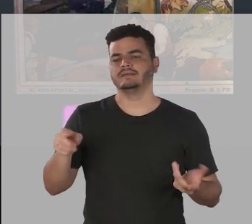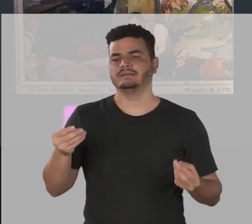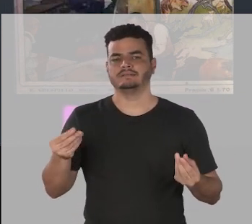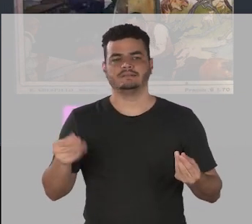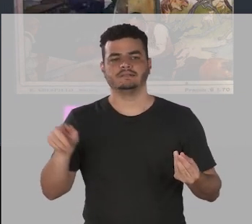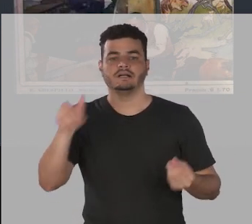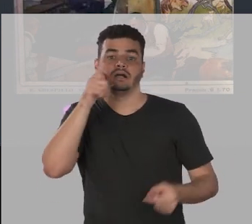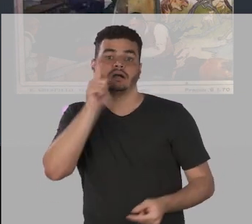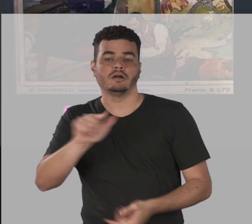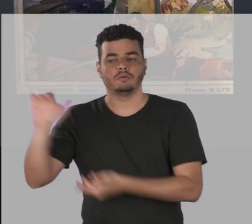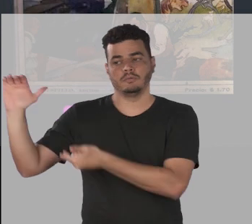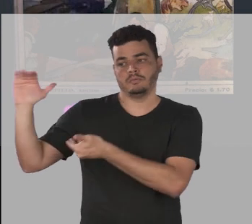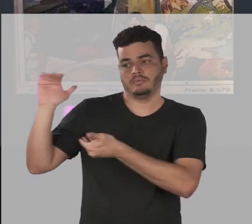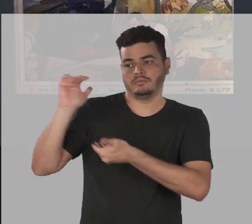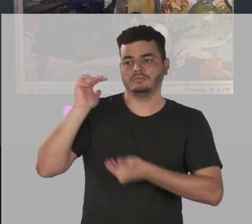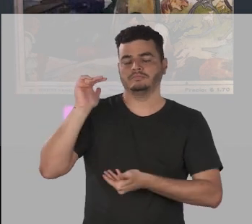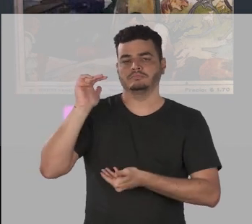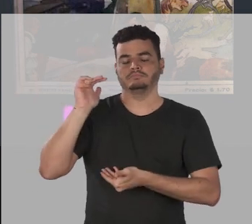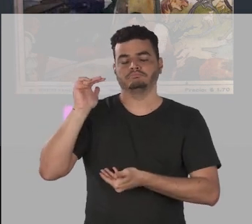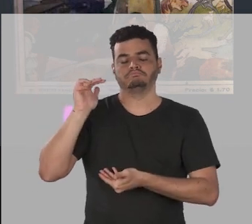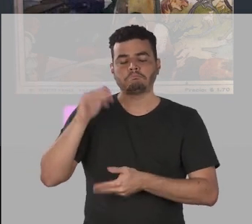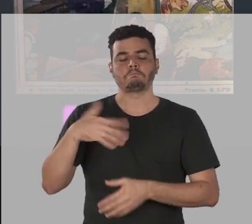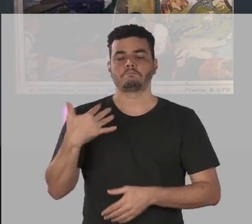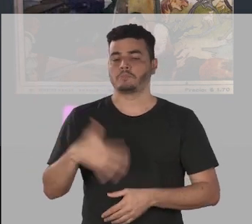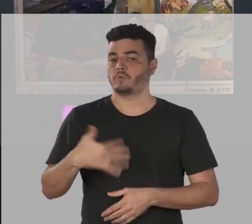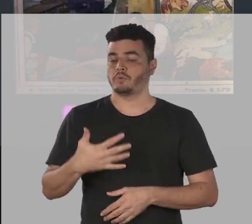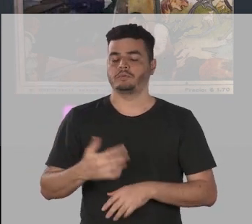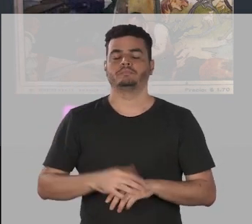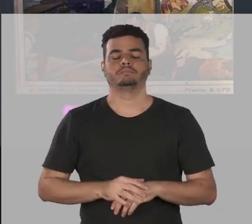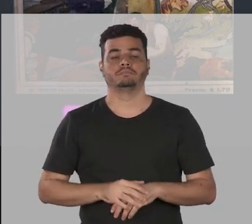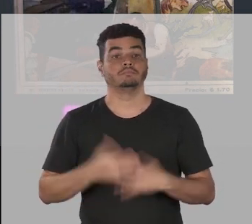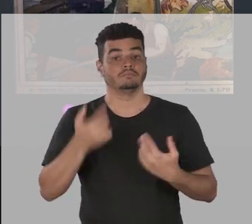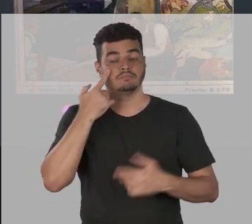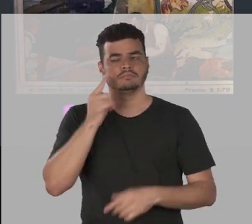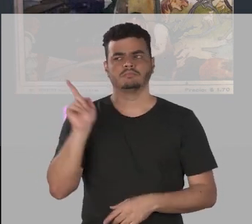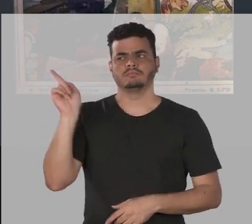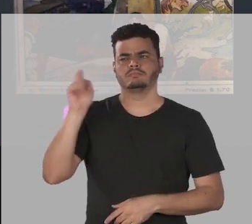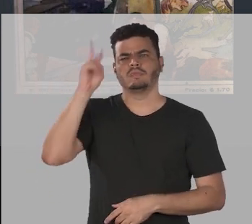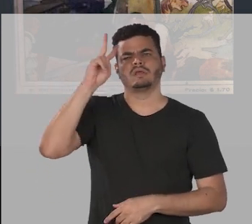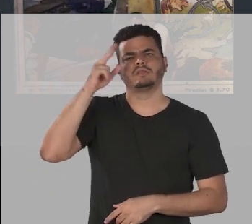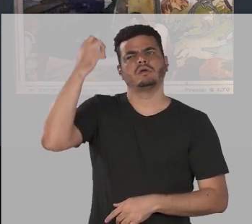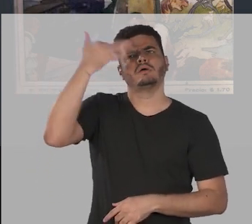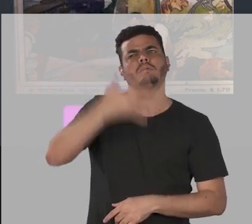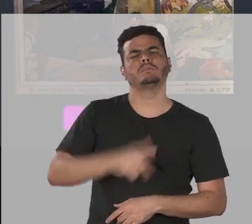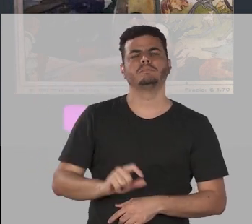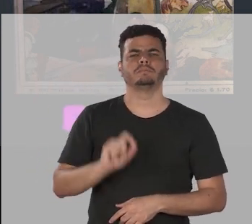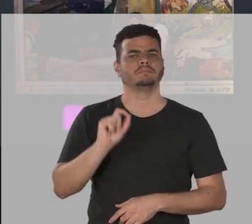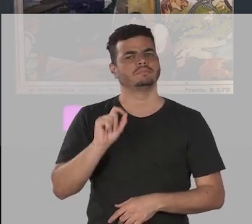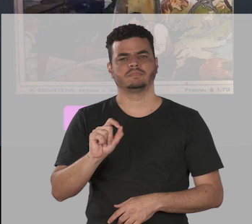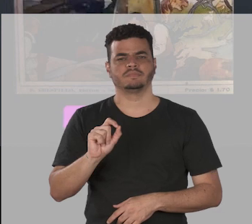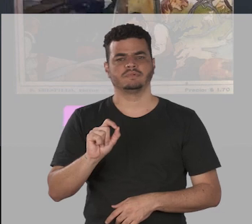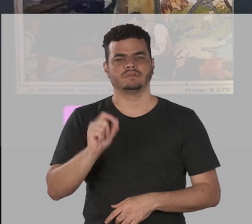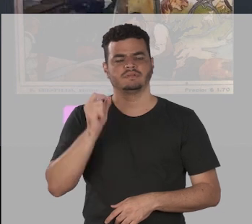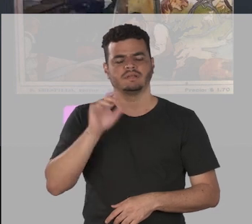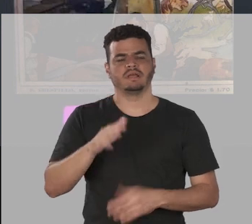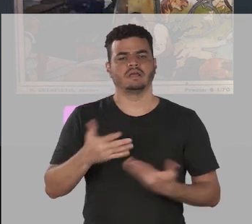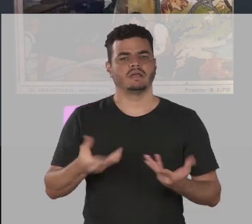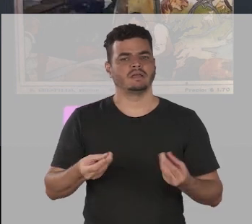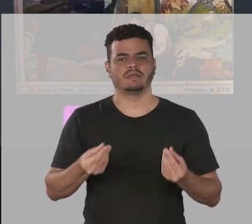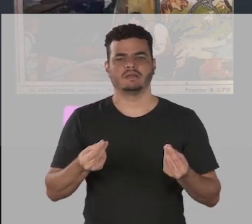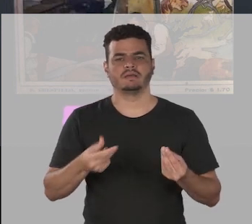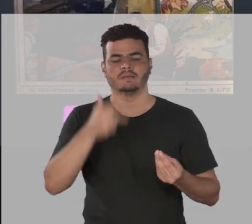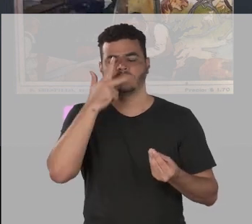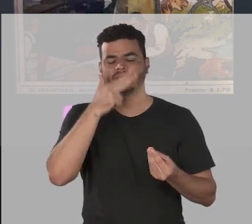dono, era o dono de uma editora, Atlântida. Bom, e essa novela, olha, no ano